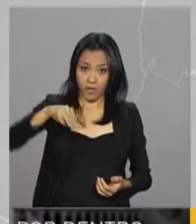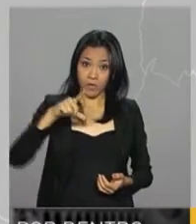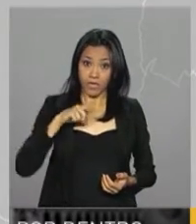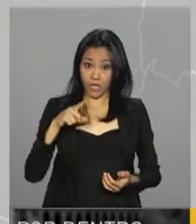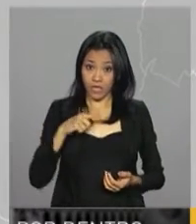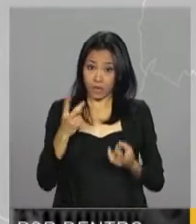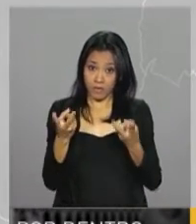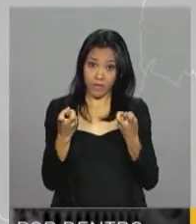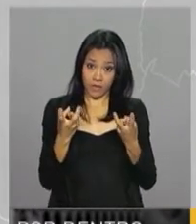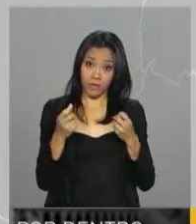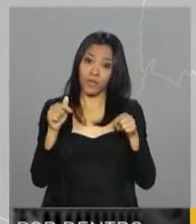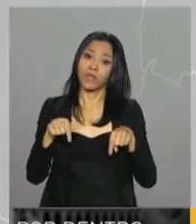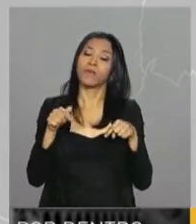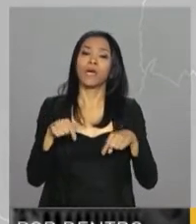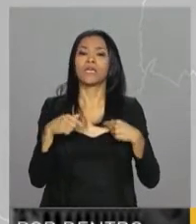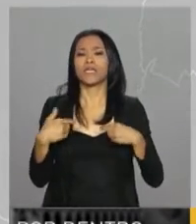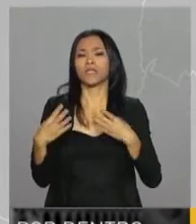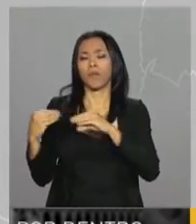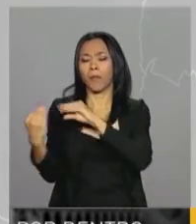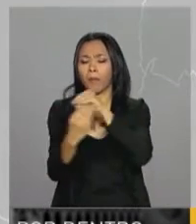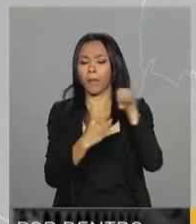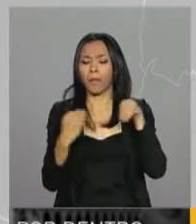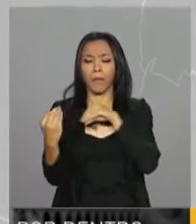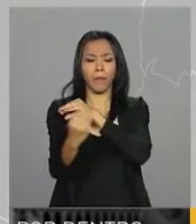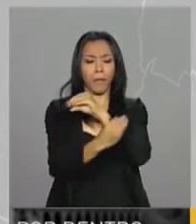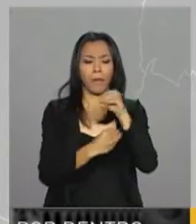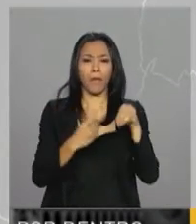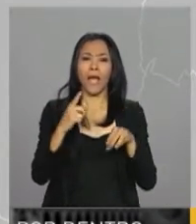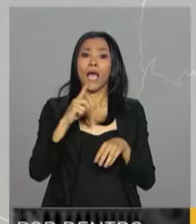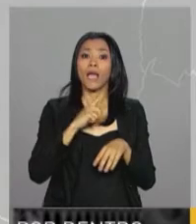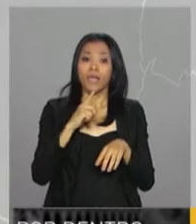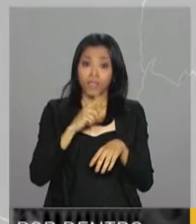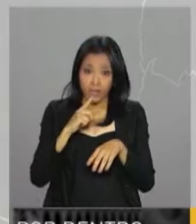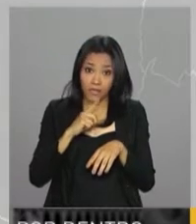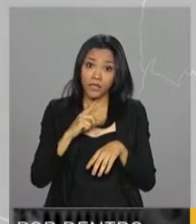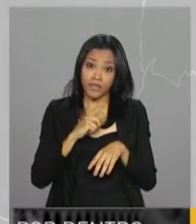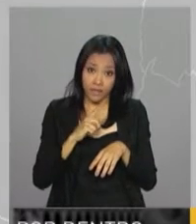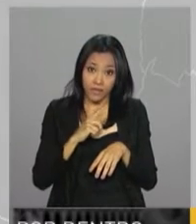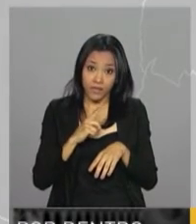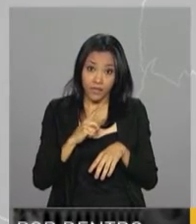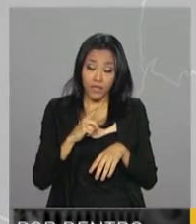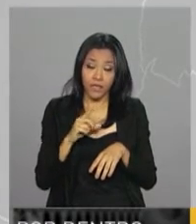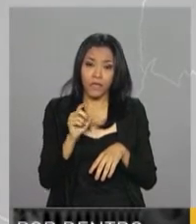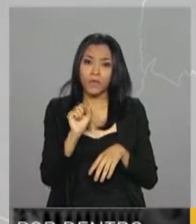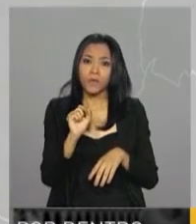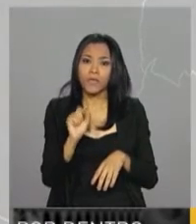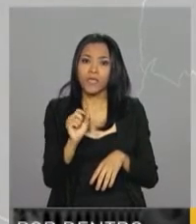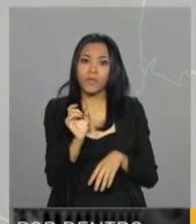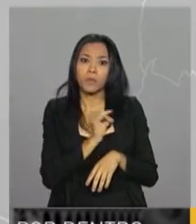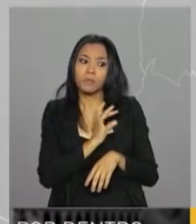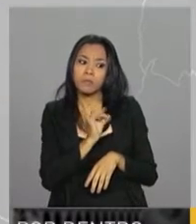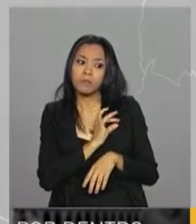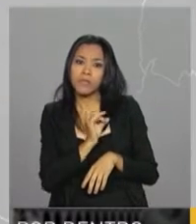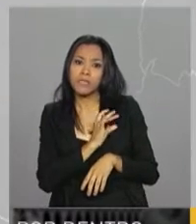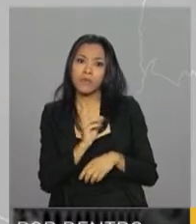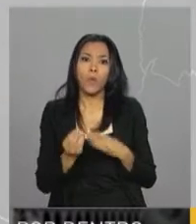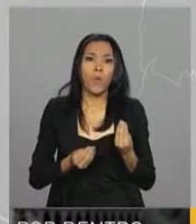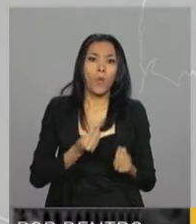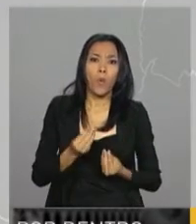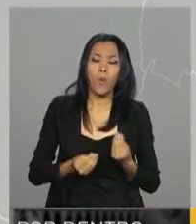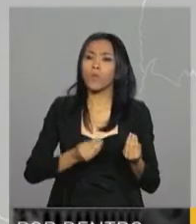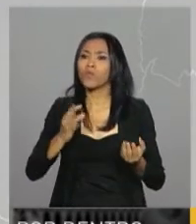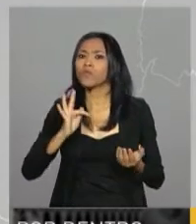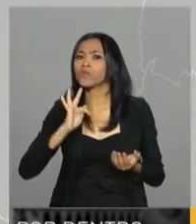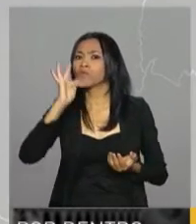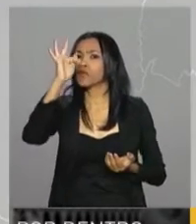bastidores nas conversas de bastidores é que existe um certo clima de instabilidade de temor a respeito do futuro da justiça do trabalho tanto